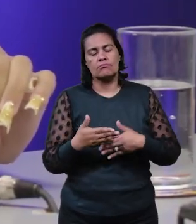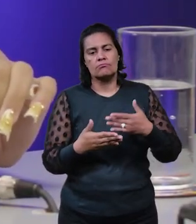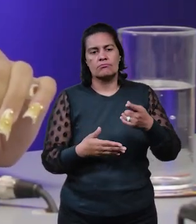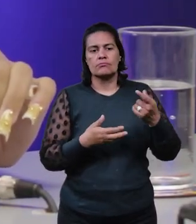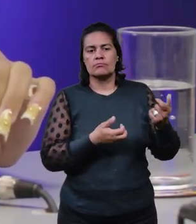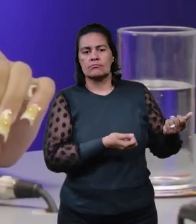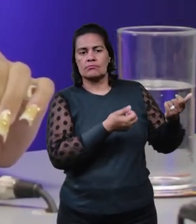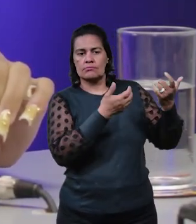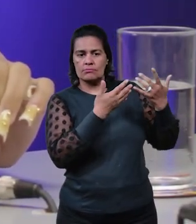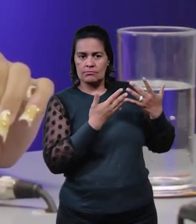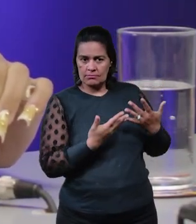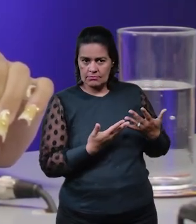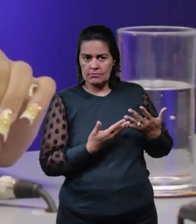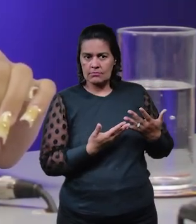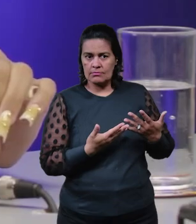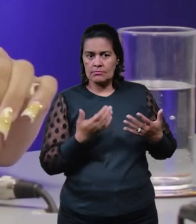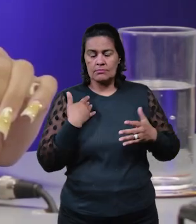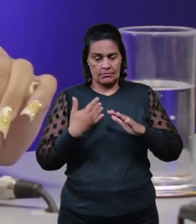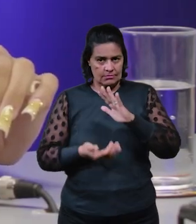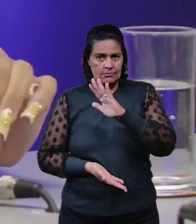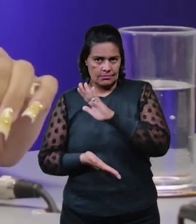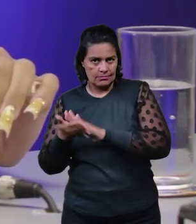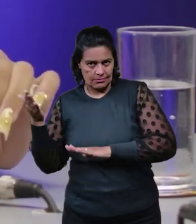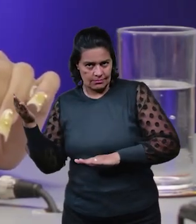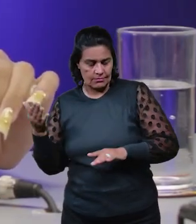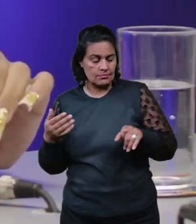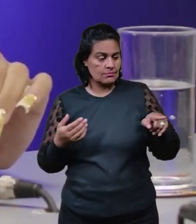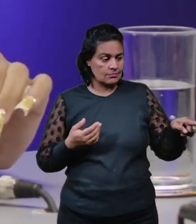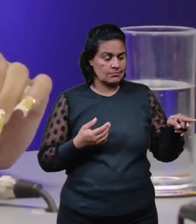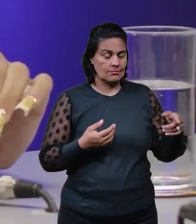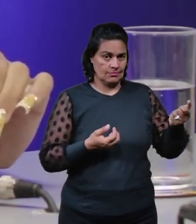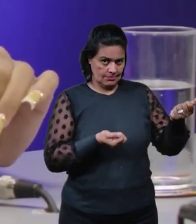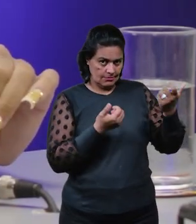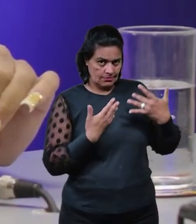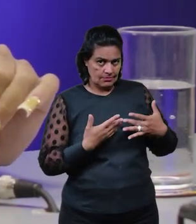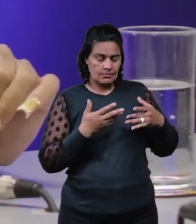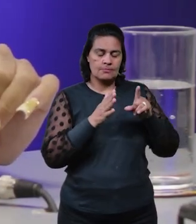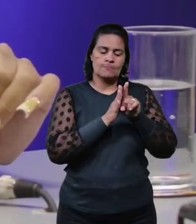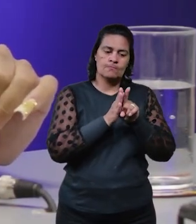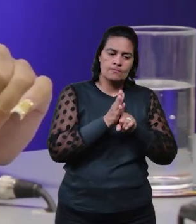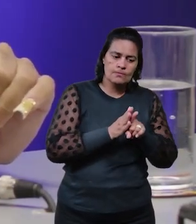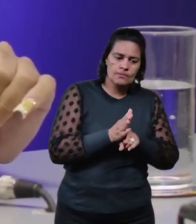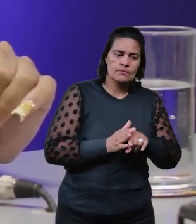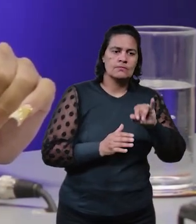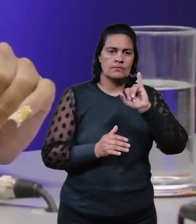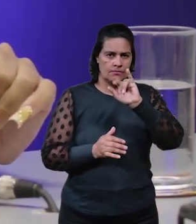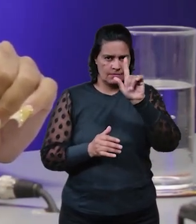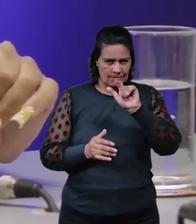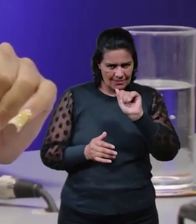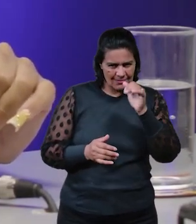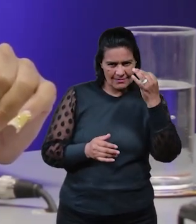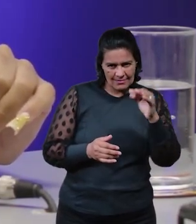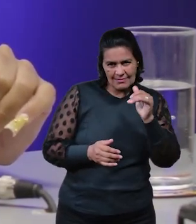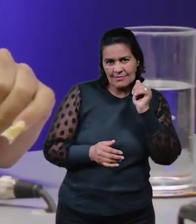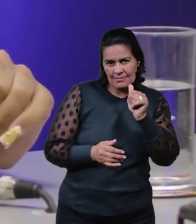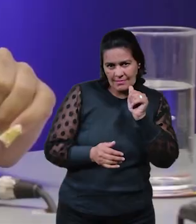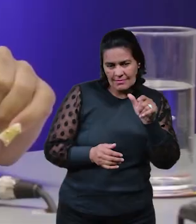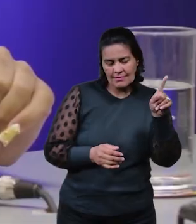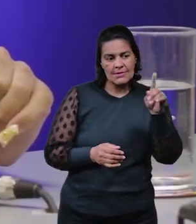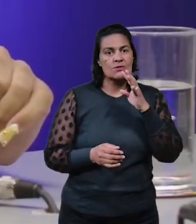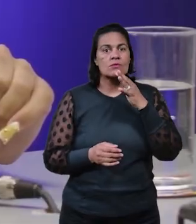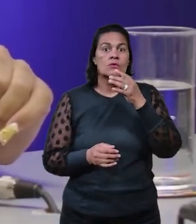me contou que depois que eu fui embora, ela passou a pesquisar sobre a Isa. E nisso ela conheceu